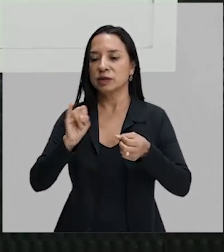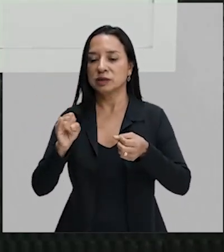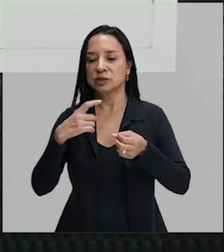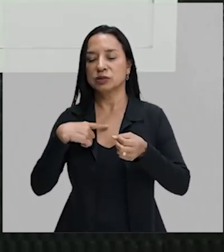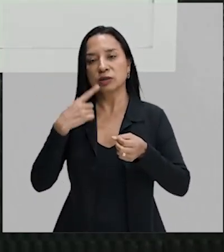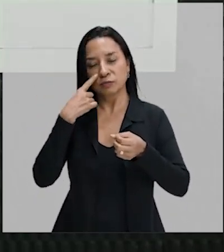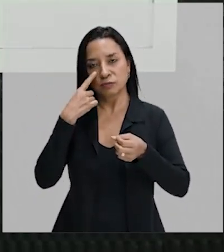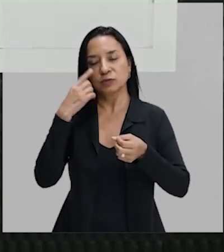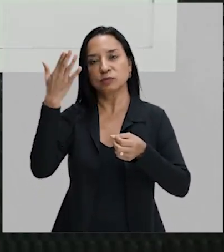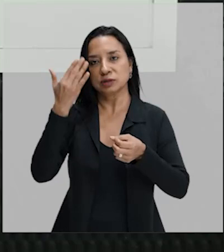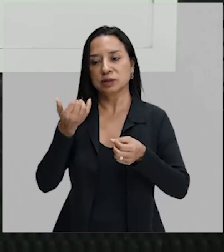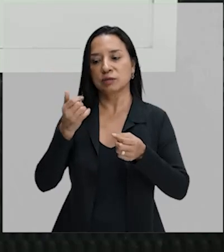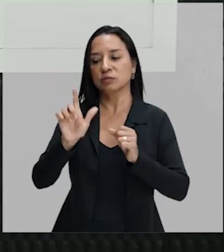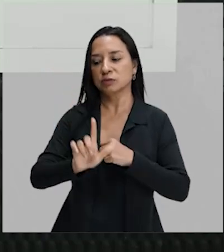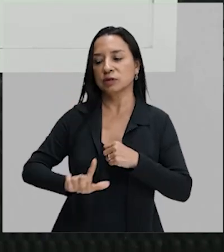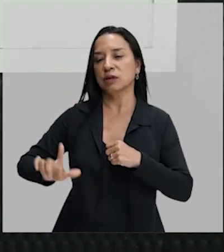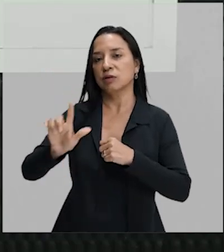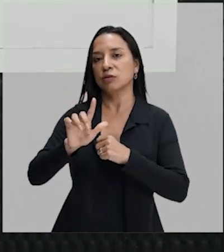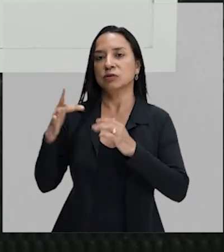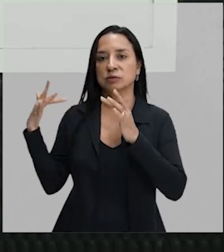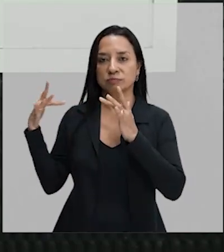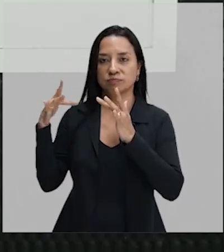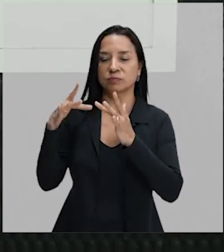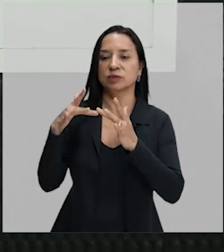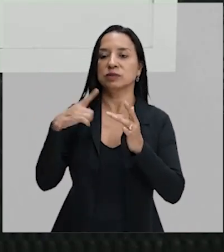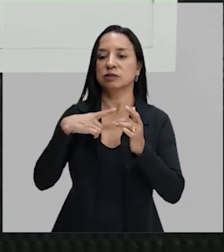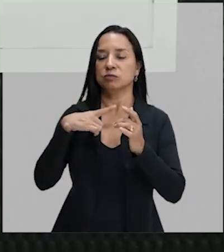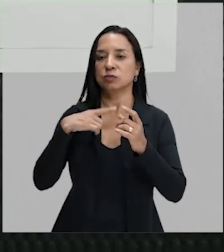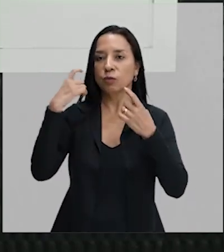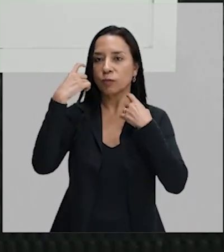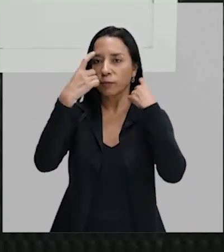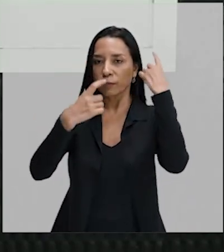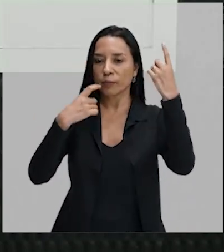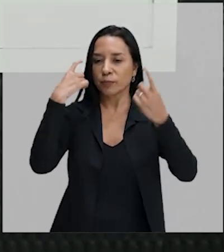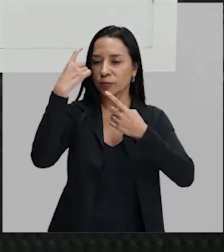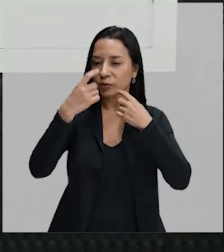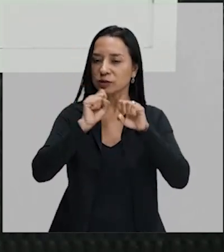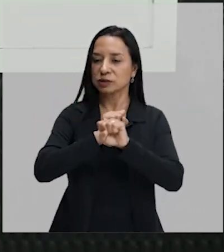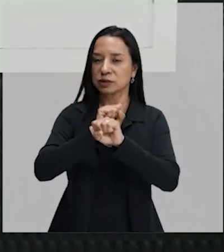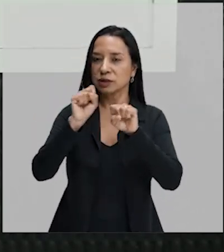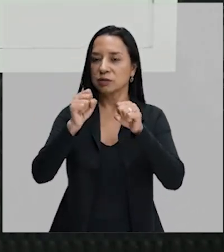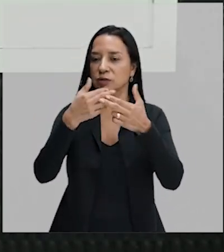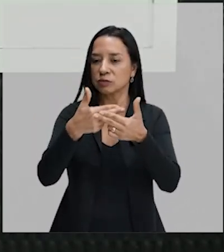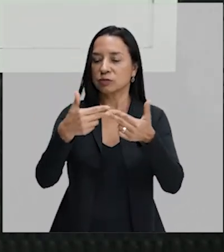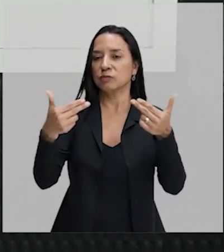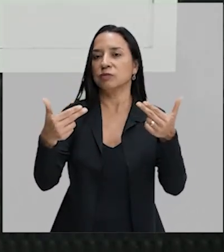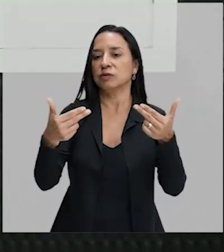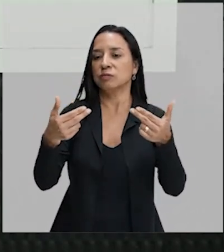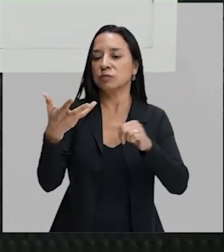sabe, que a lógica clássica ela tem uma preocupação imensa com este elemento que é a argumentação.